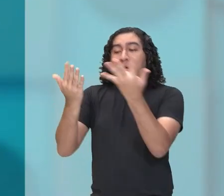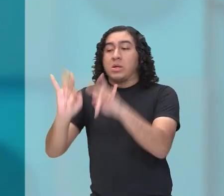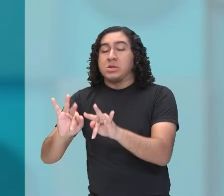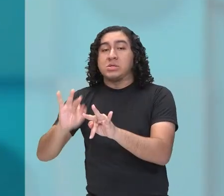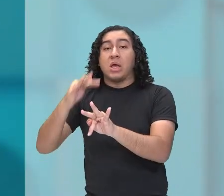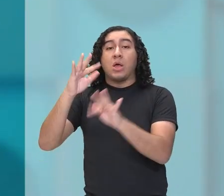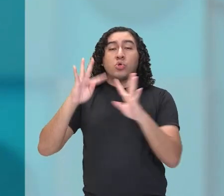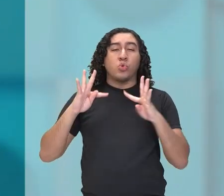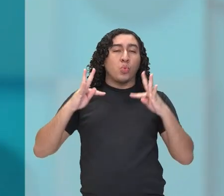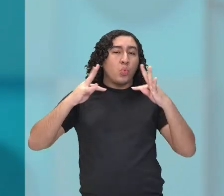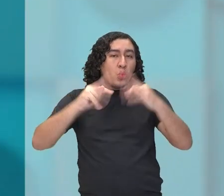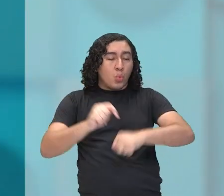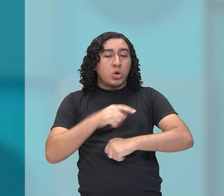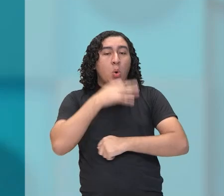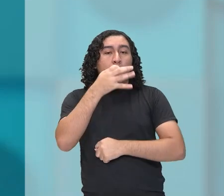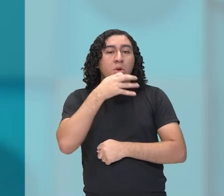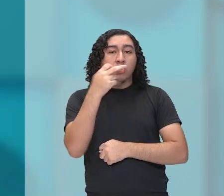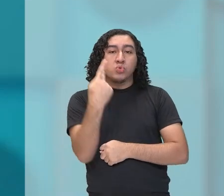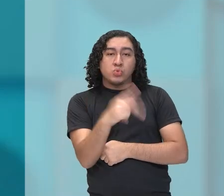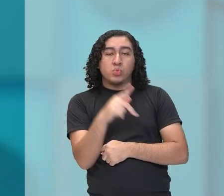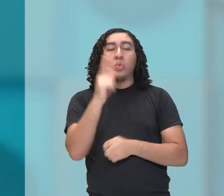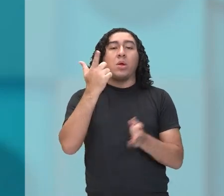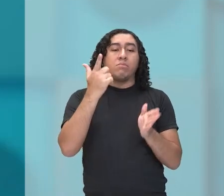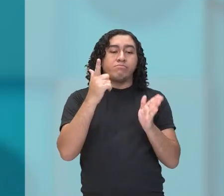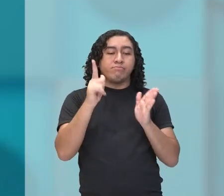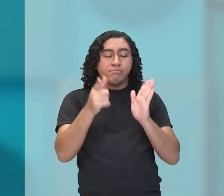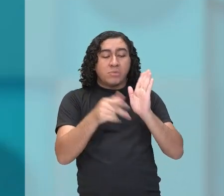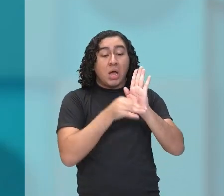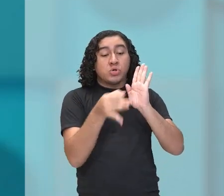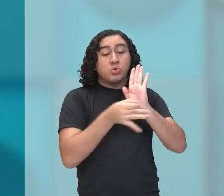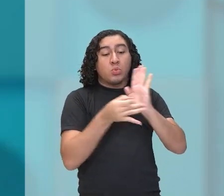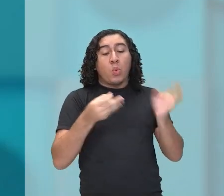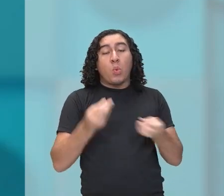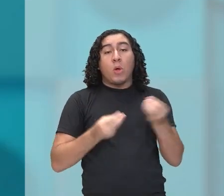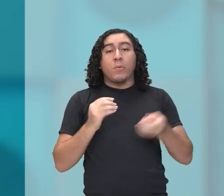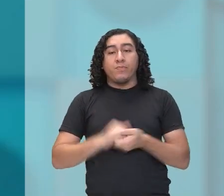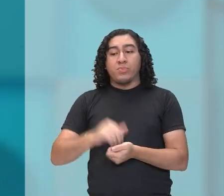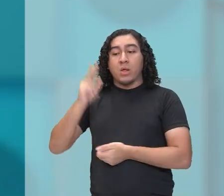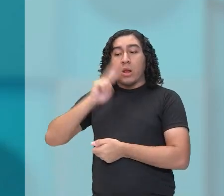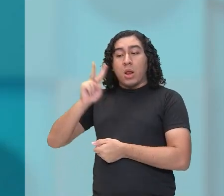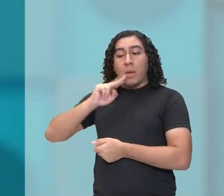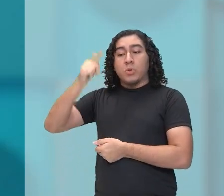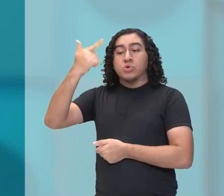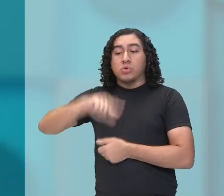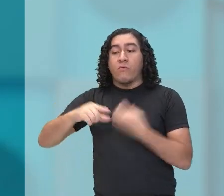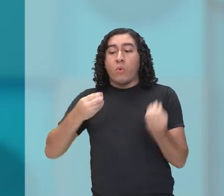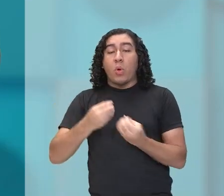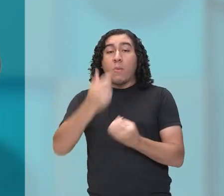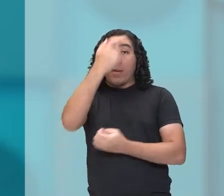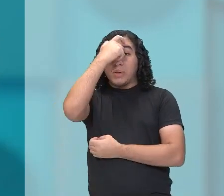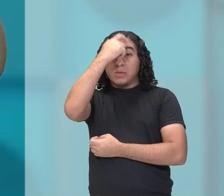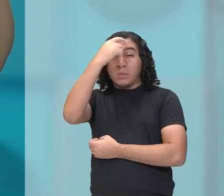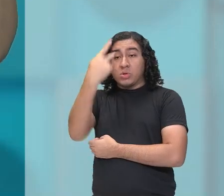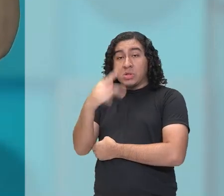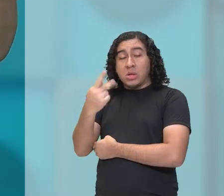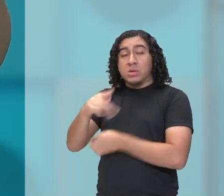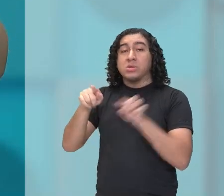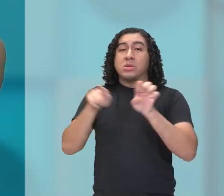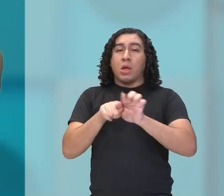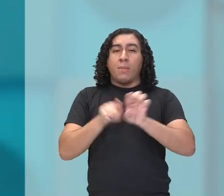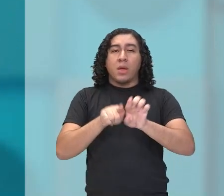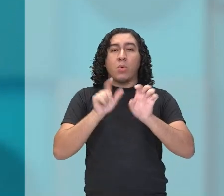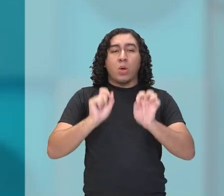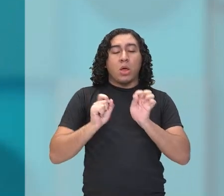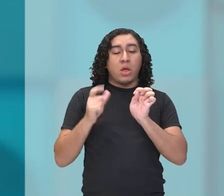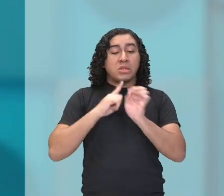sua expressão de opinião, o seu artigo de opinião, reiterando a sua forma de pensar, que no caso dele é contra